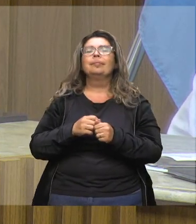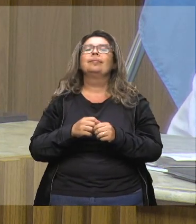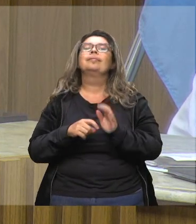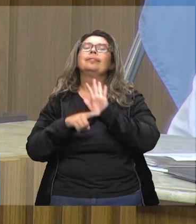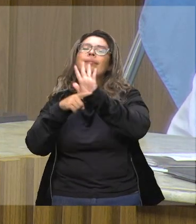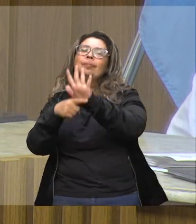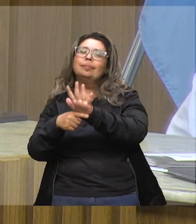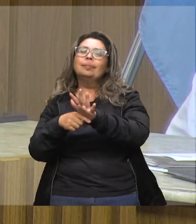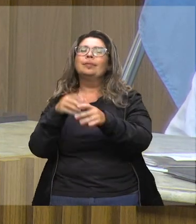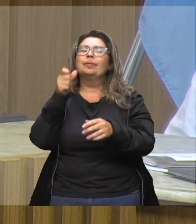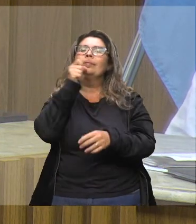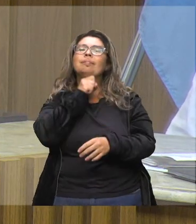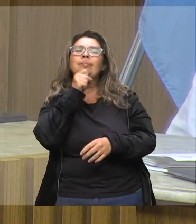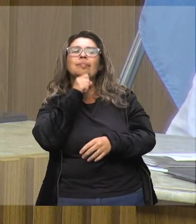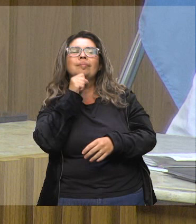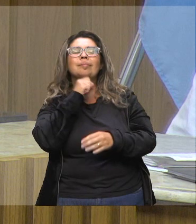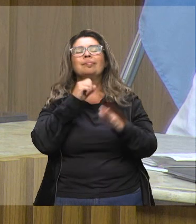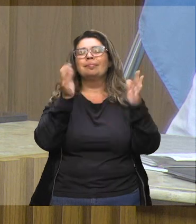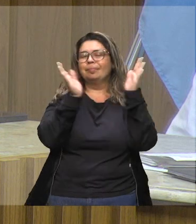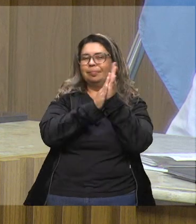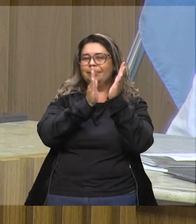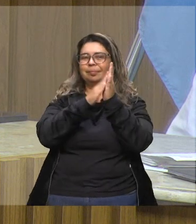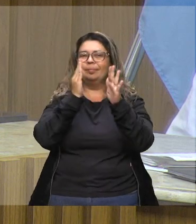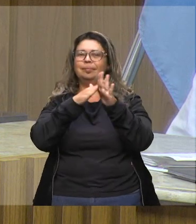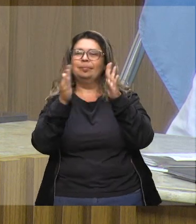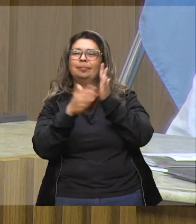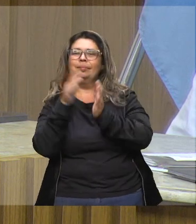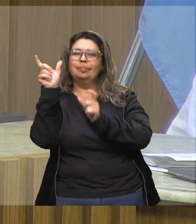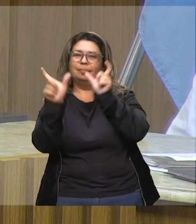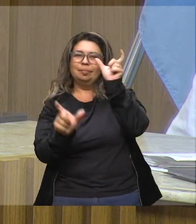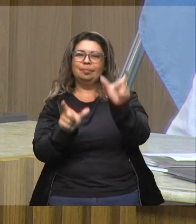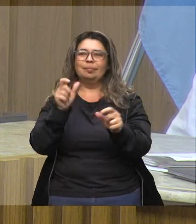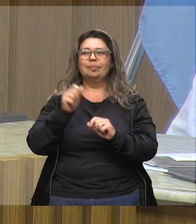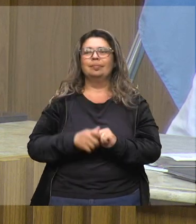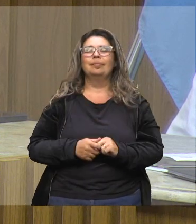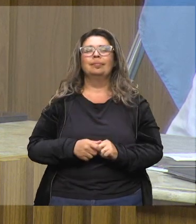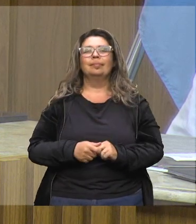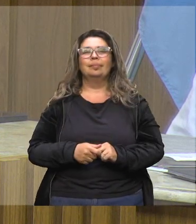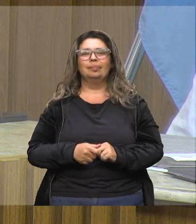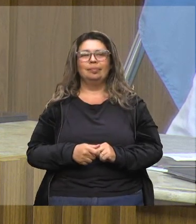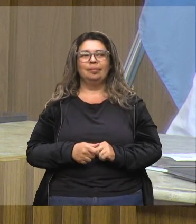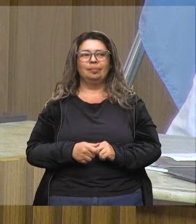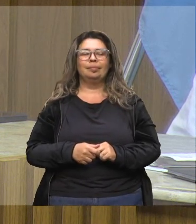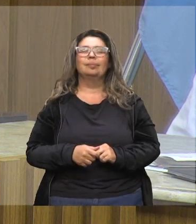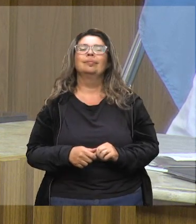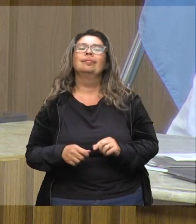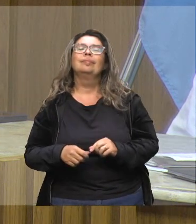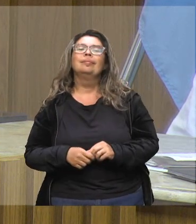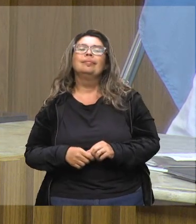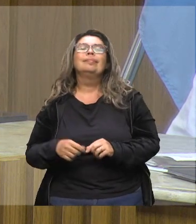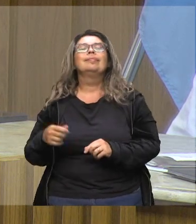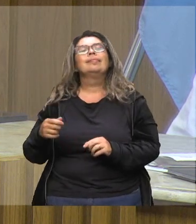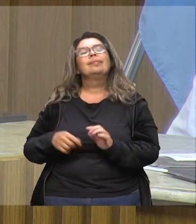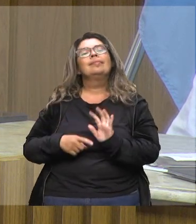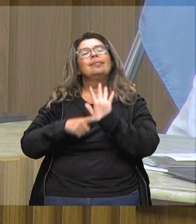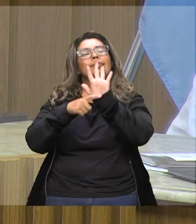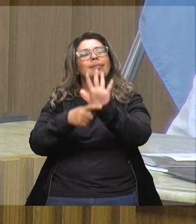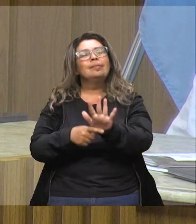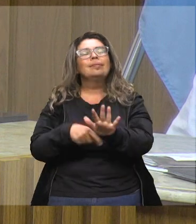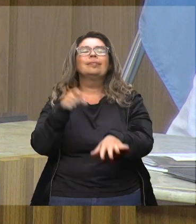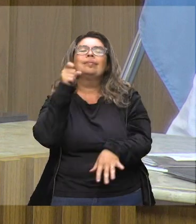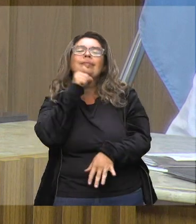município. Parabéns a todos os voluntários, todas as pessoas que estão engajadas no cuidado com os nossos idosos, não